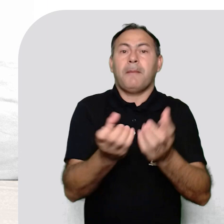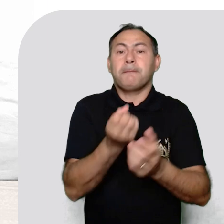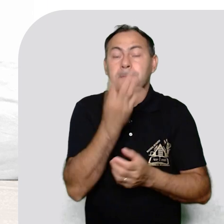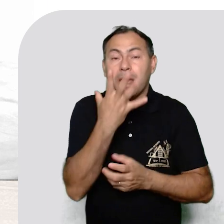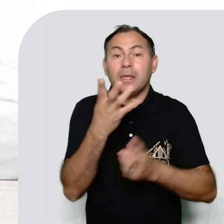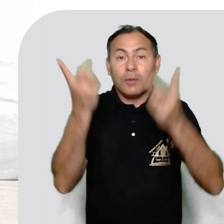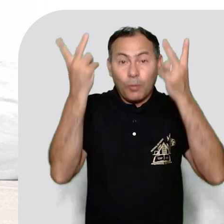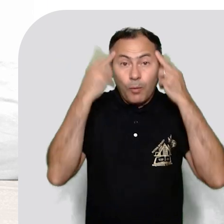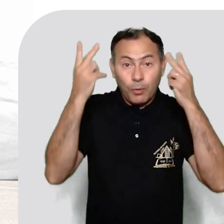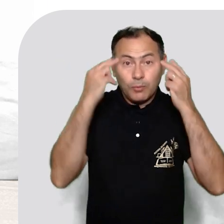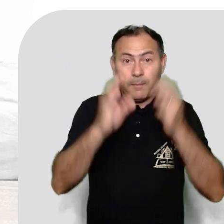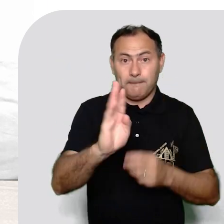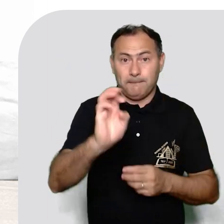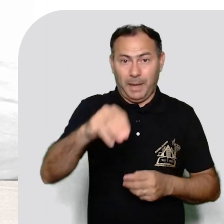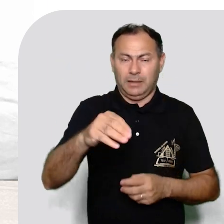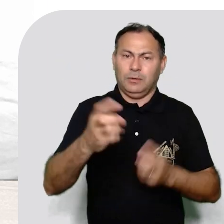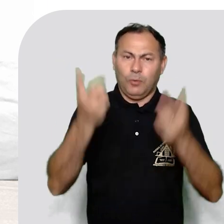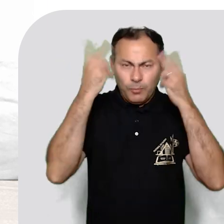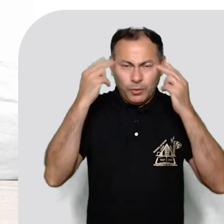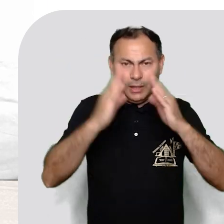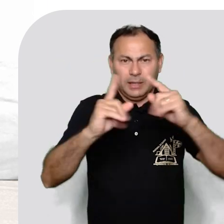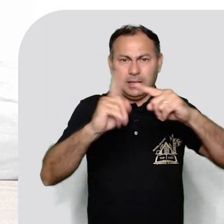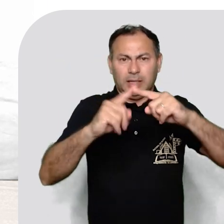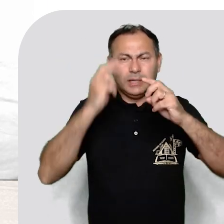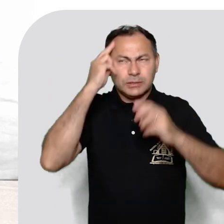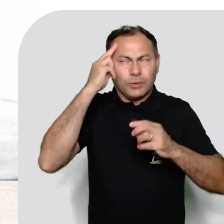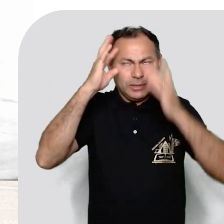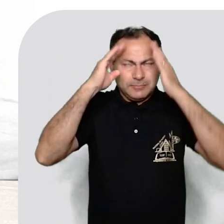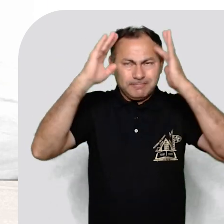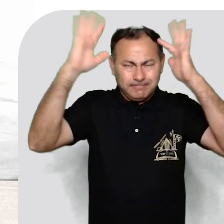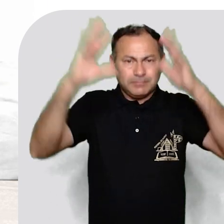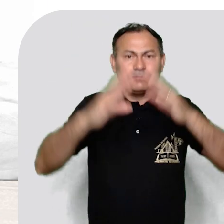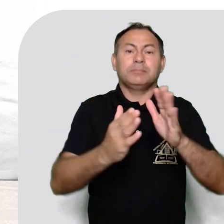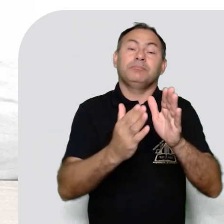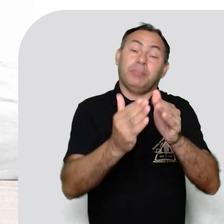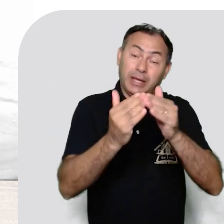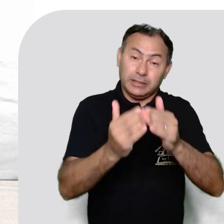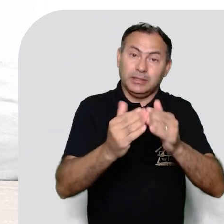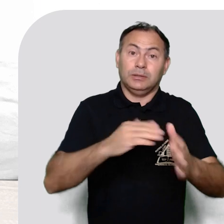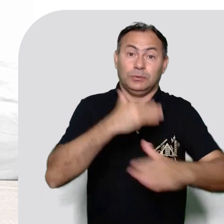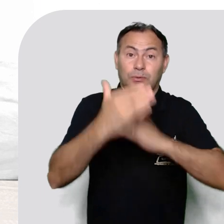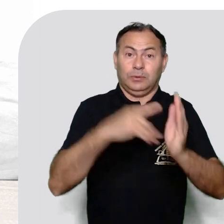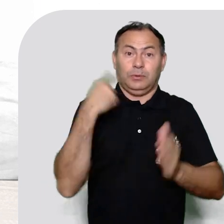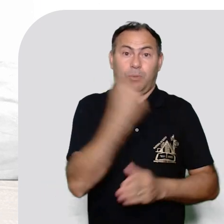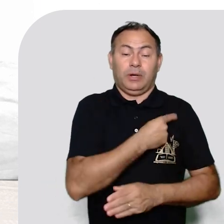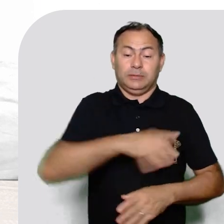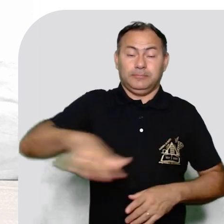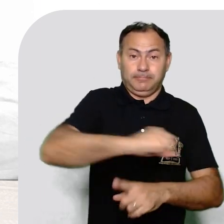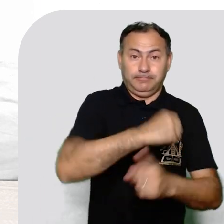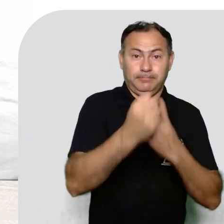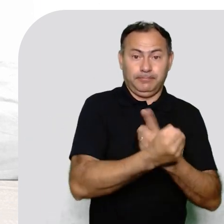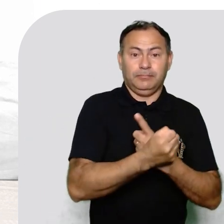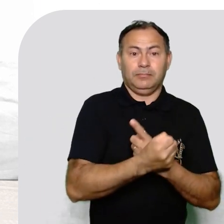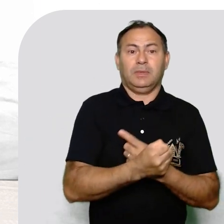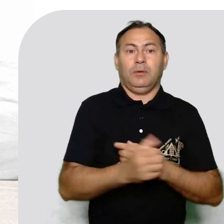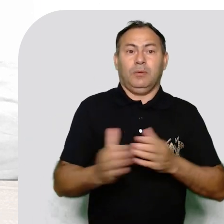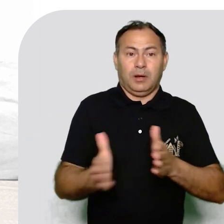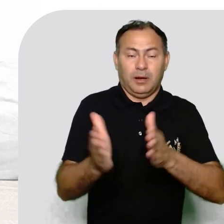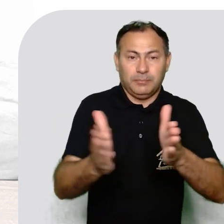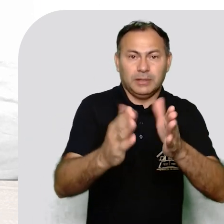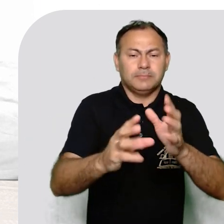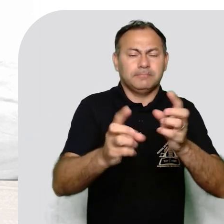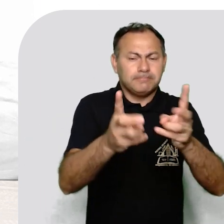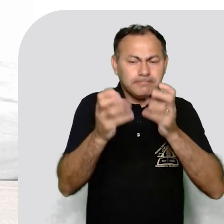bem comum, né, que a igreja sonha, que a igreja propõe, que todos nós desejamos como sociedade. Há um caminho